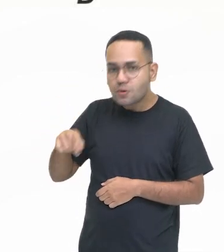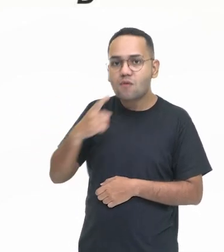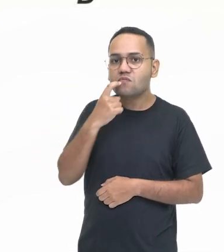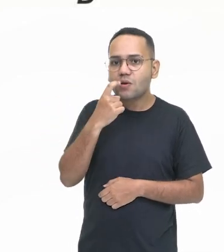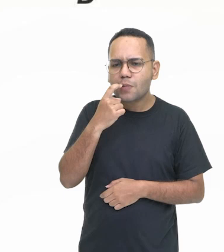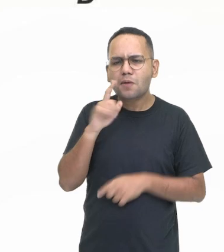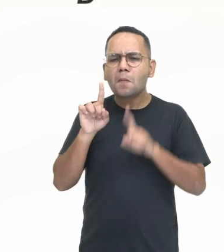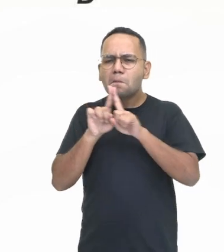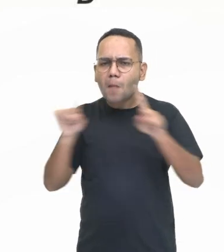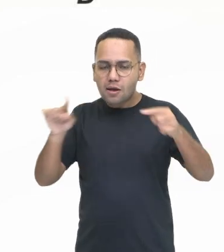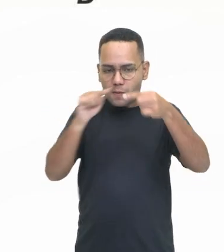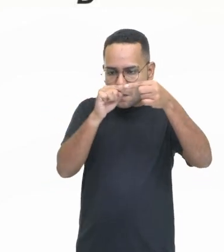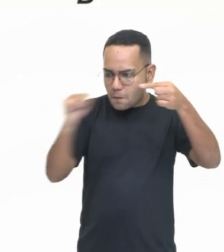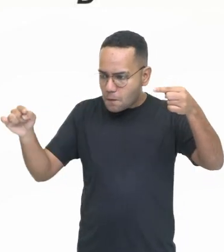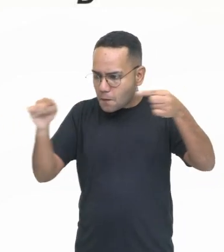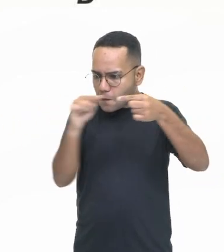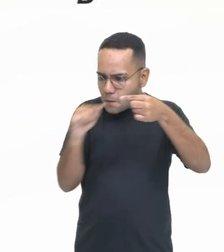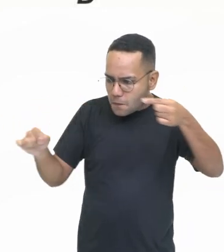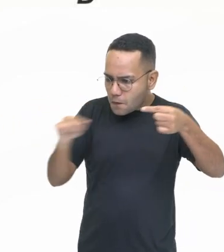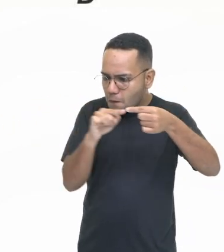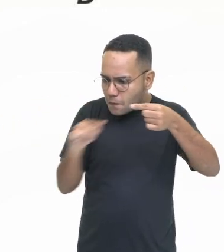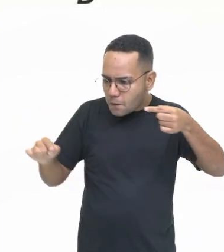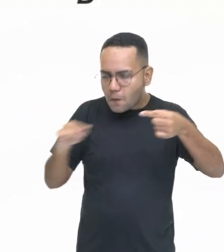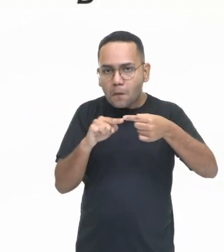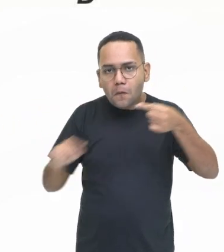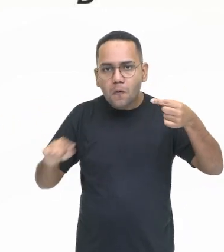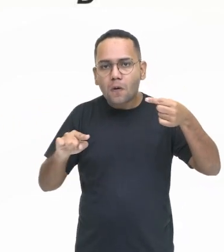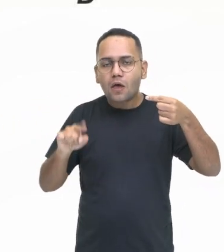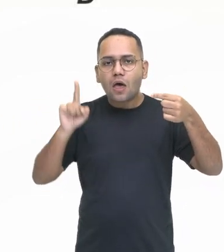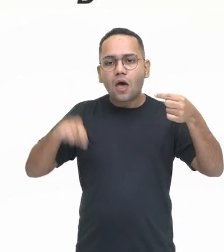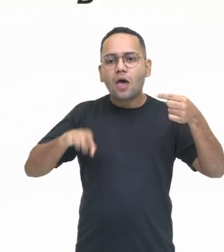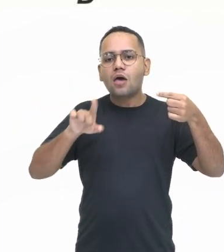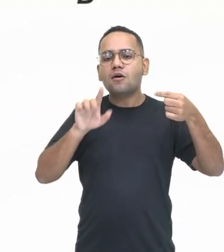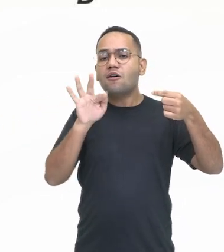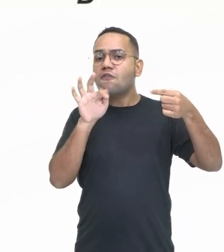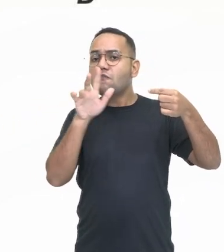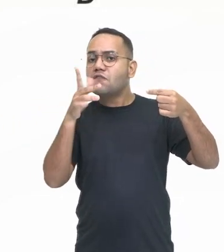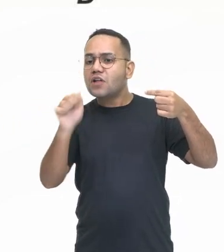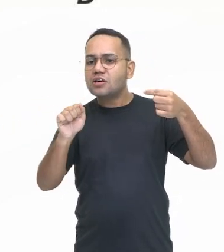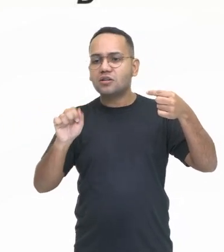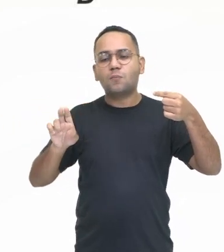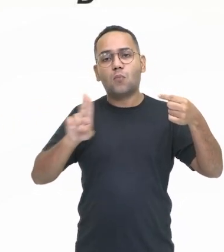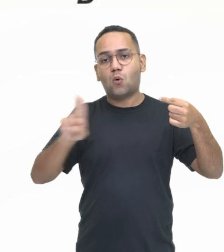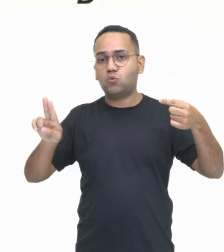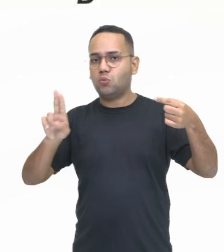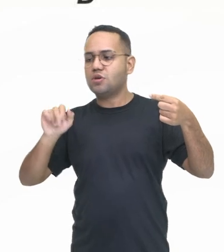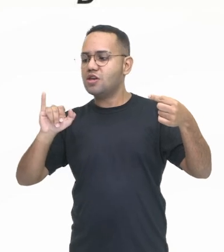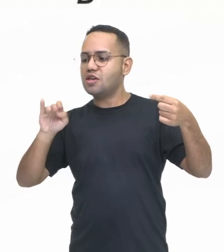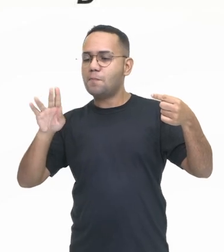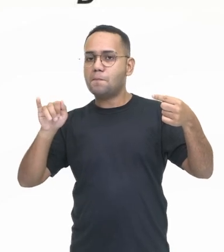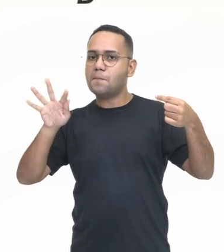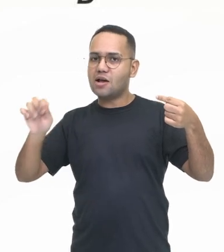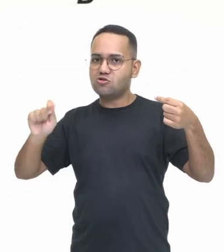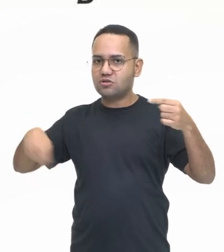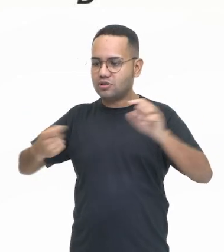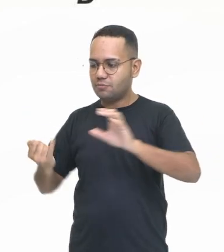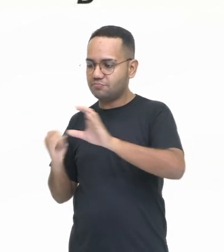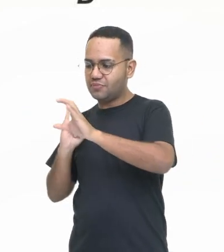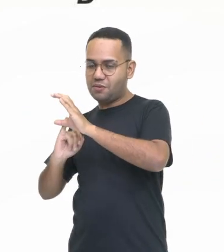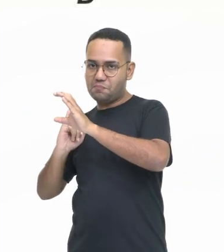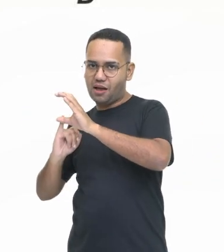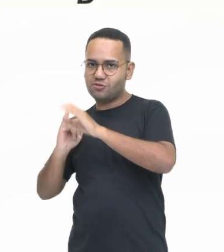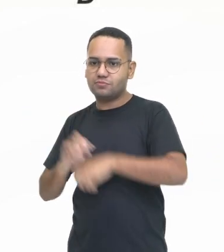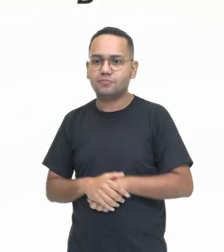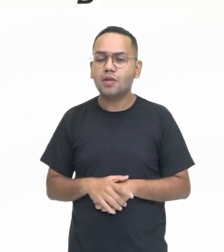eu tenho aqui um subconjunto chamado imagem, tá? São